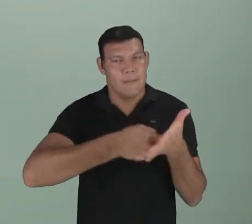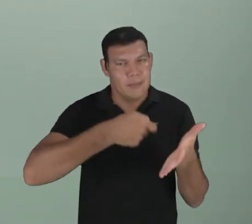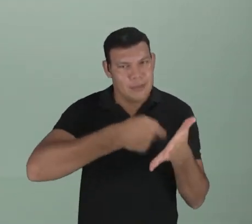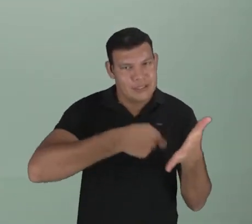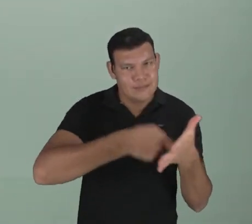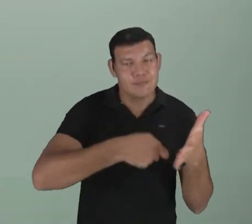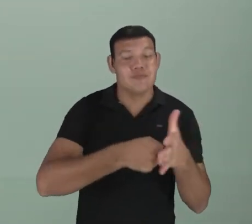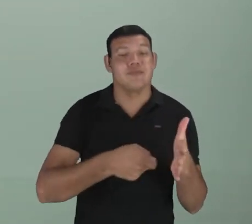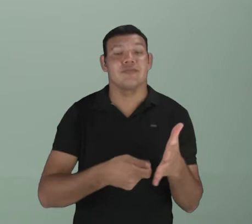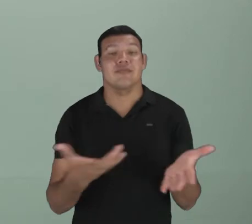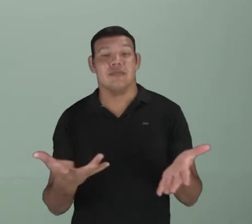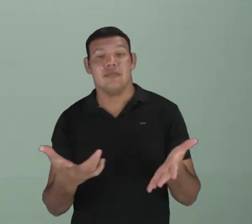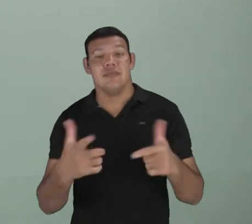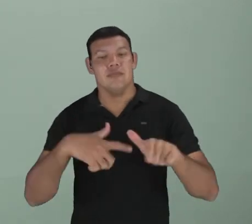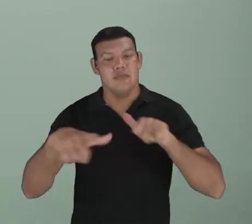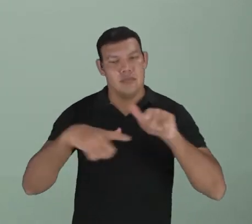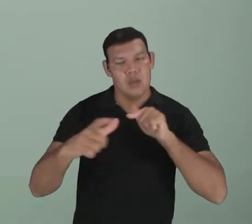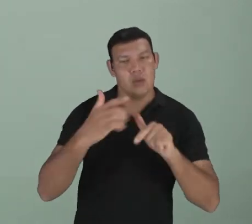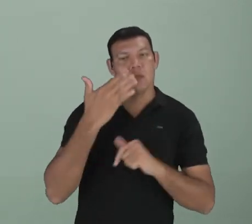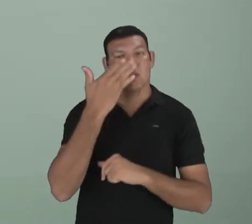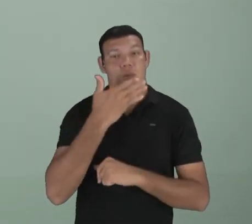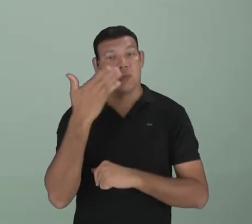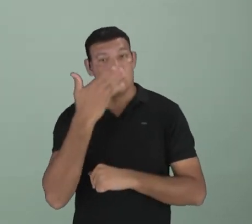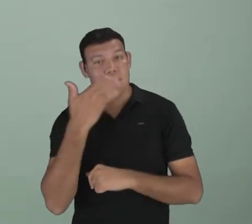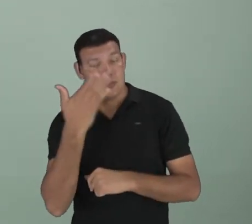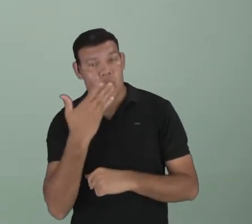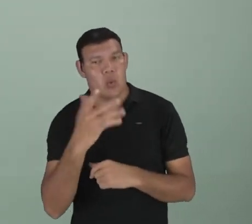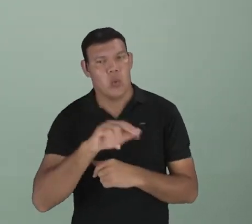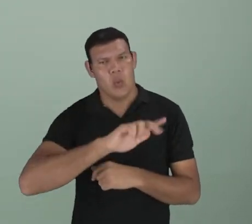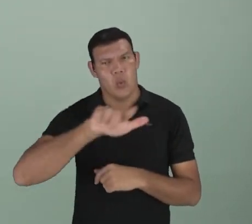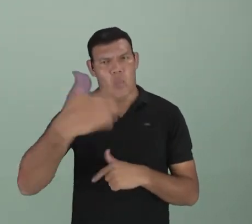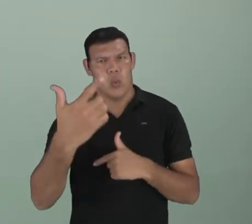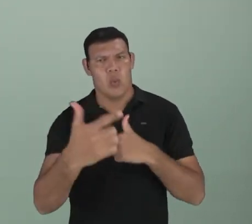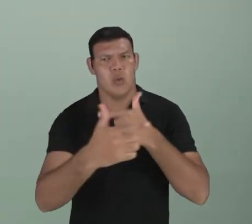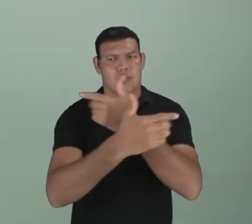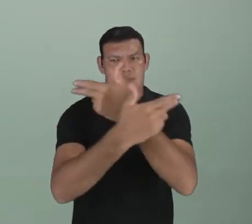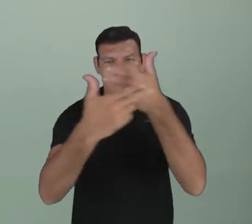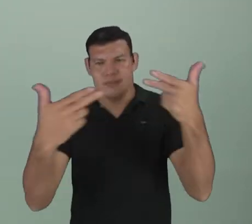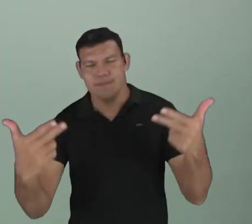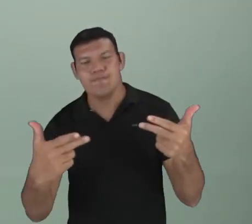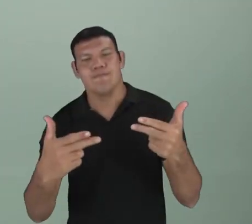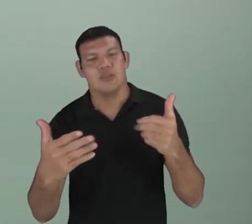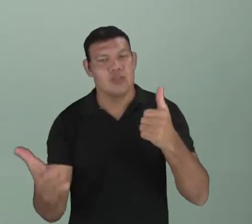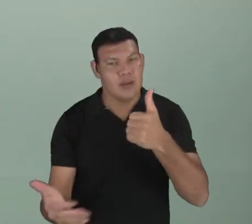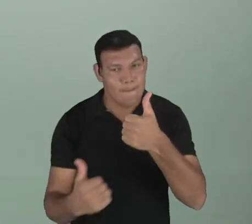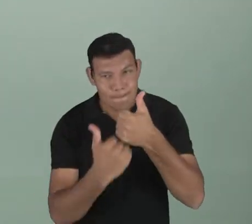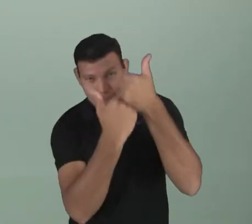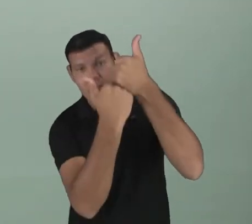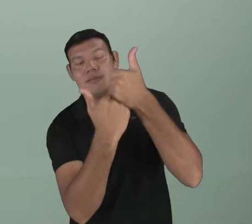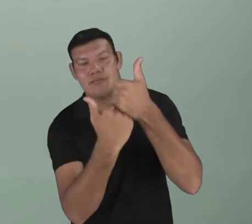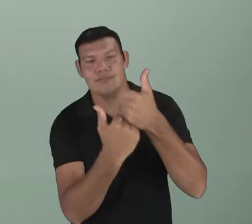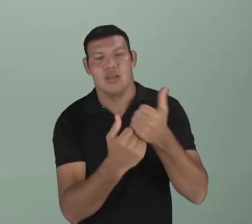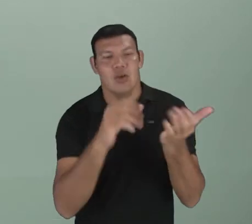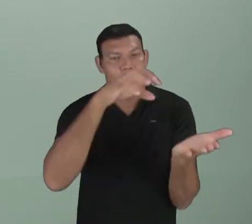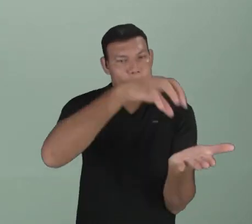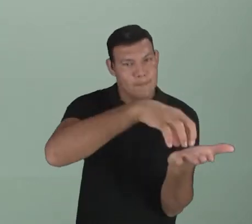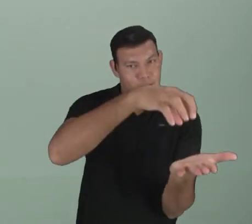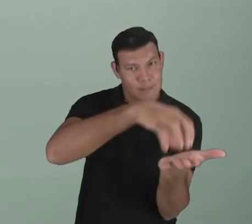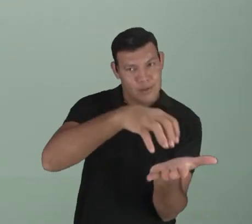dedicassem a essa atividade econômica e esses outros produtos, eles sustentavam, né? Davam a sustentação daquele núcleo